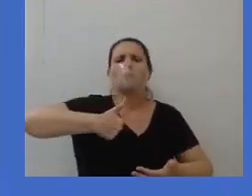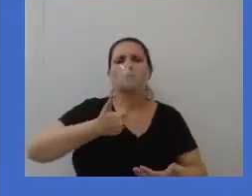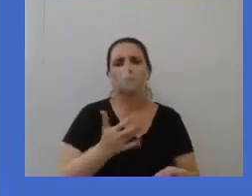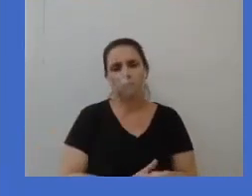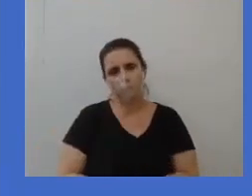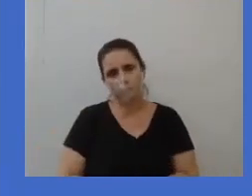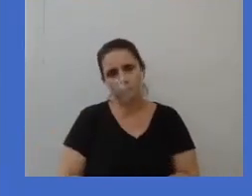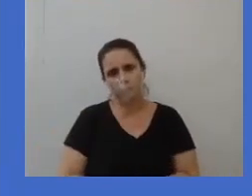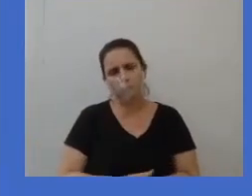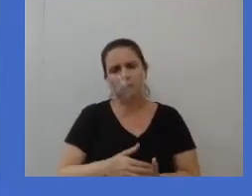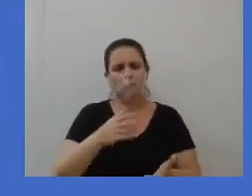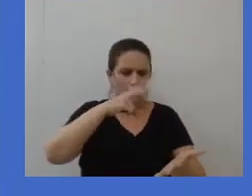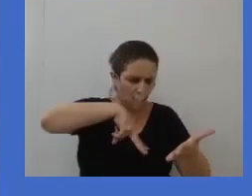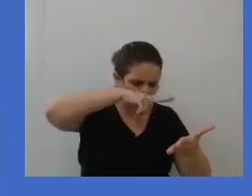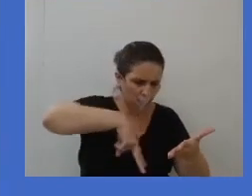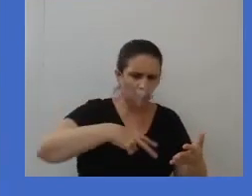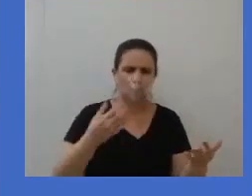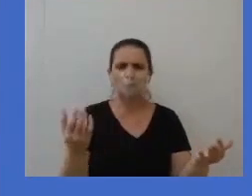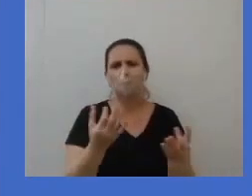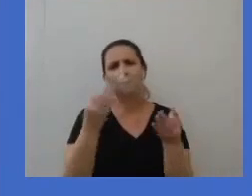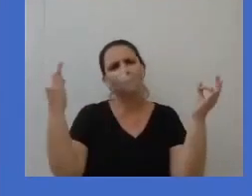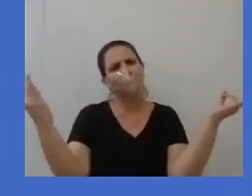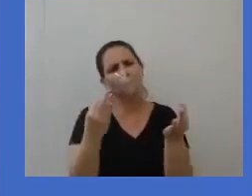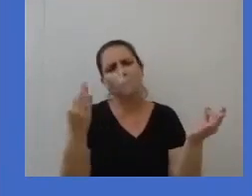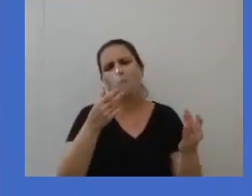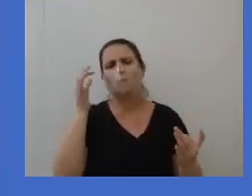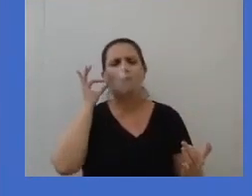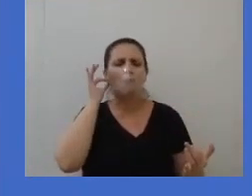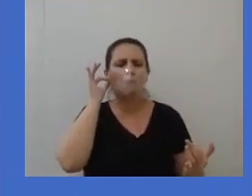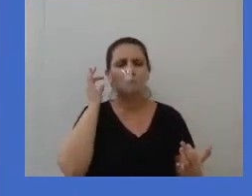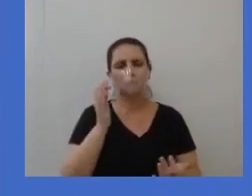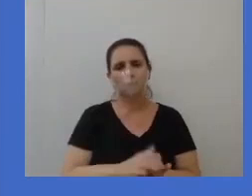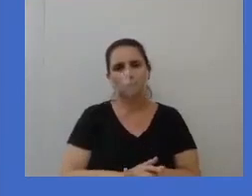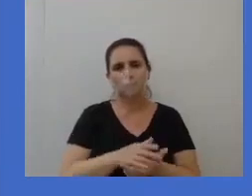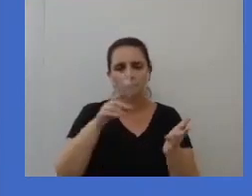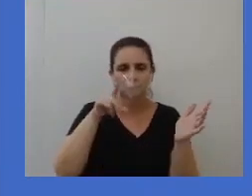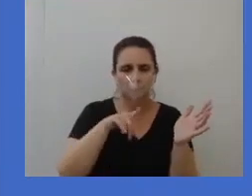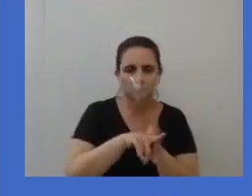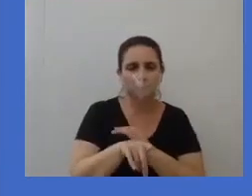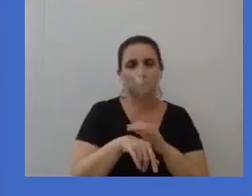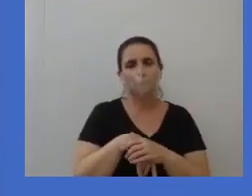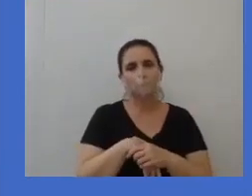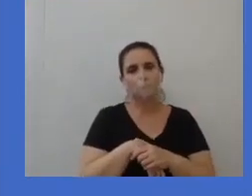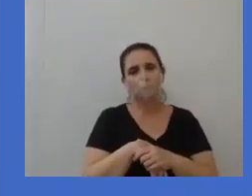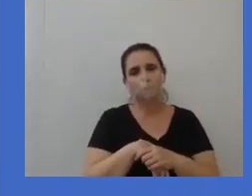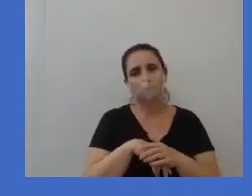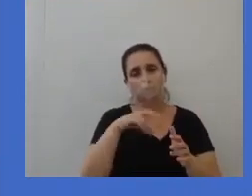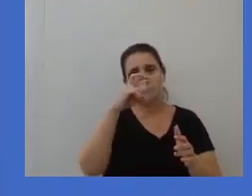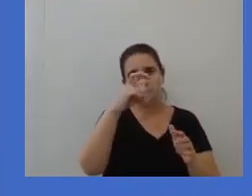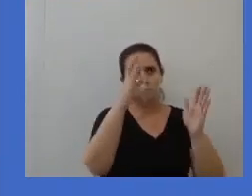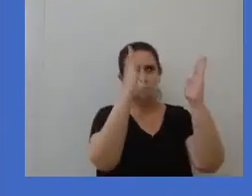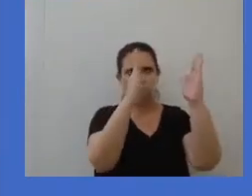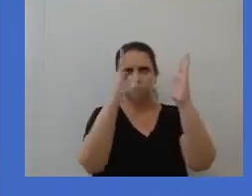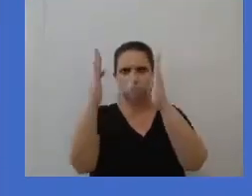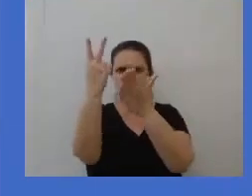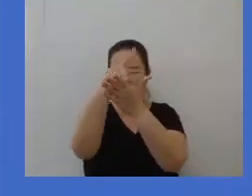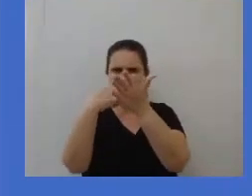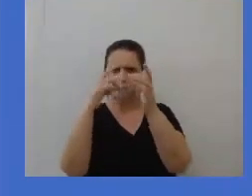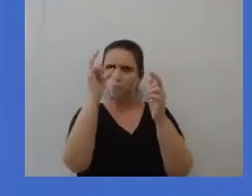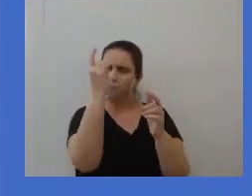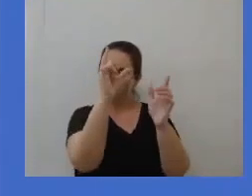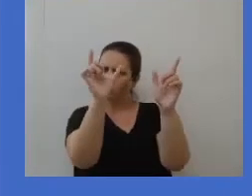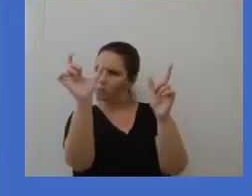que a leitura é uma coisa maravilhosa e ninguém discorda disso. E perguntou assim, 5 imagens abaixo,